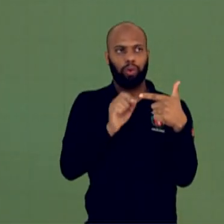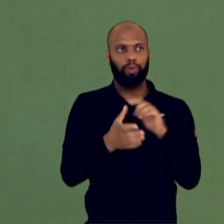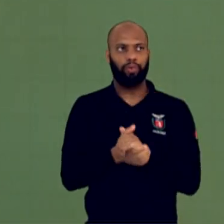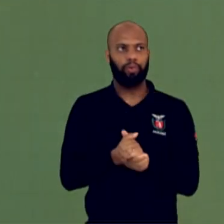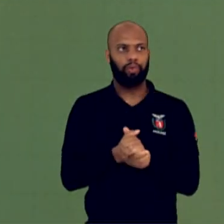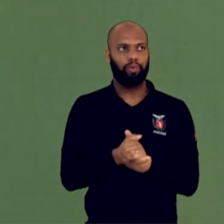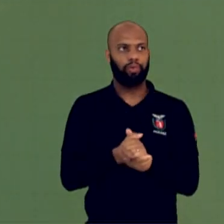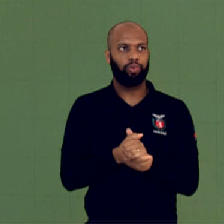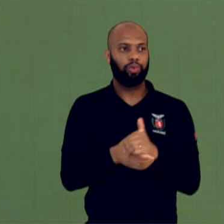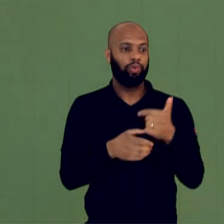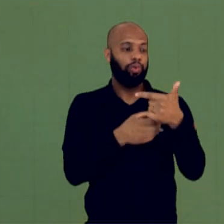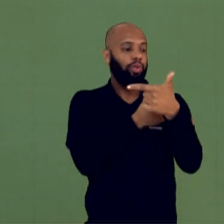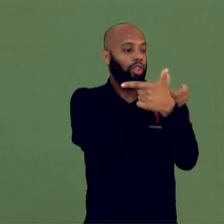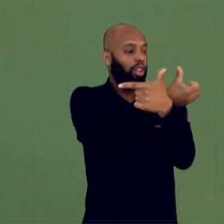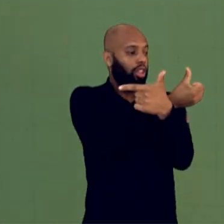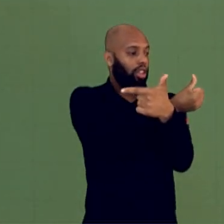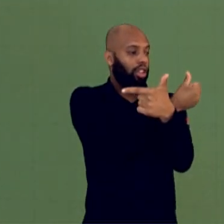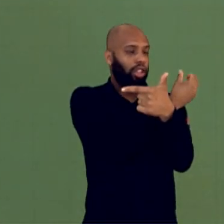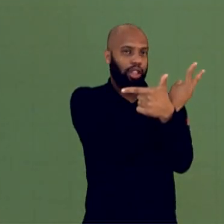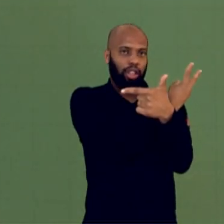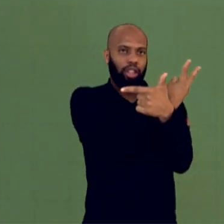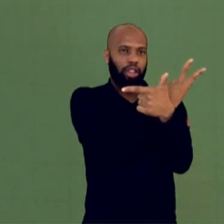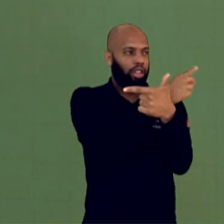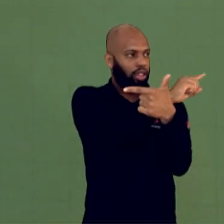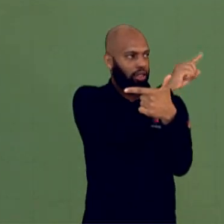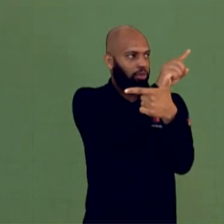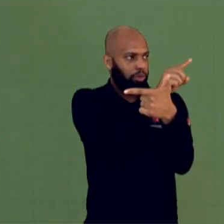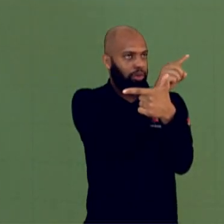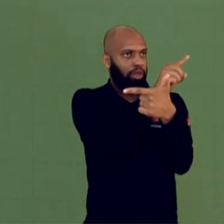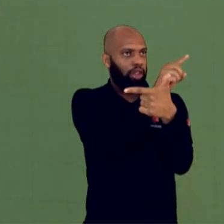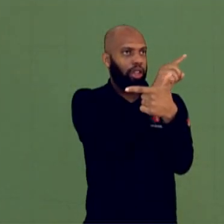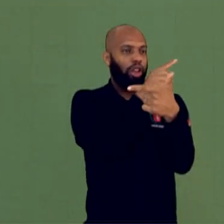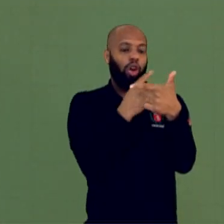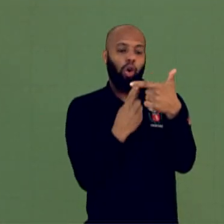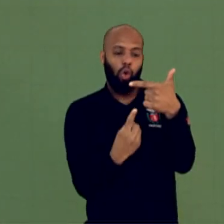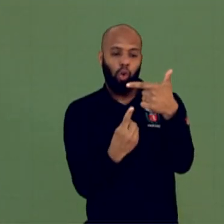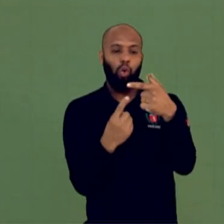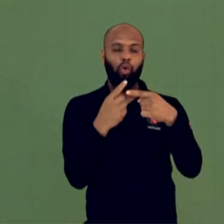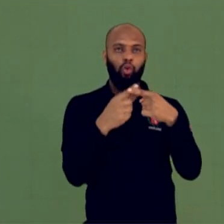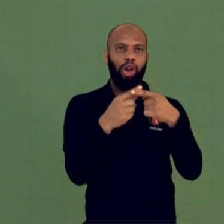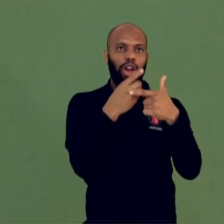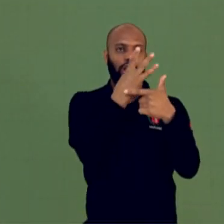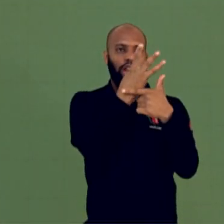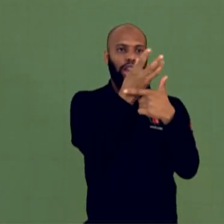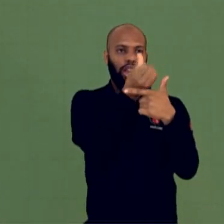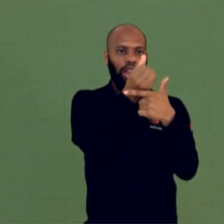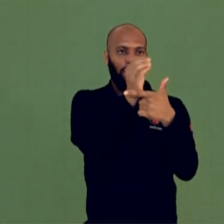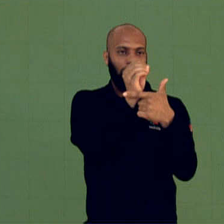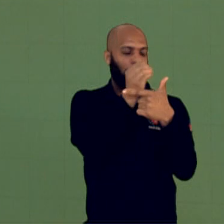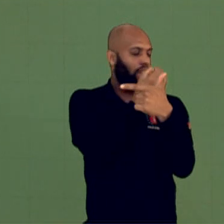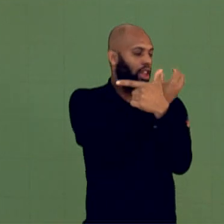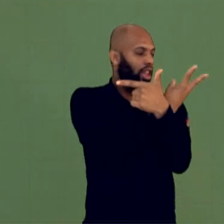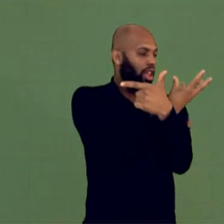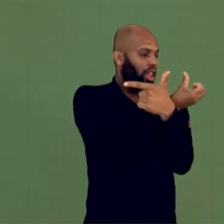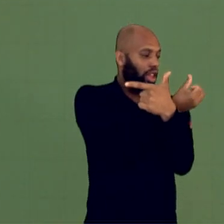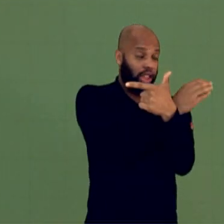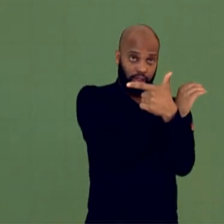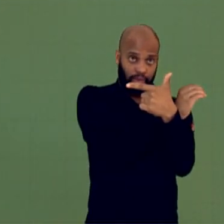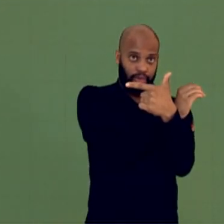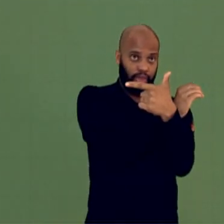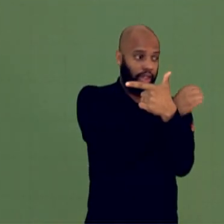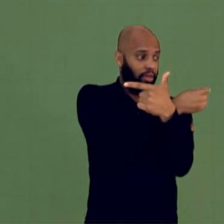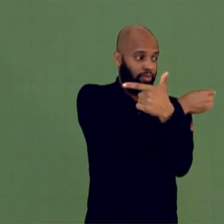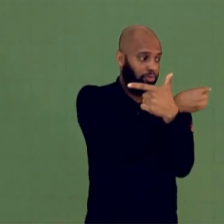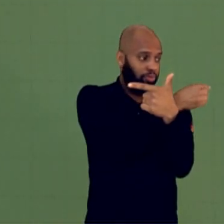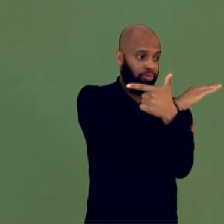primeiramente o 623, né? Nós teremos aqui 1 vezes 360, 360. Quanto